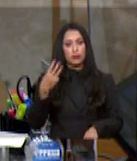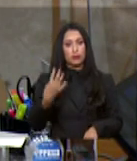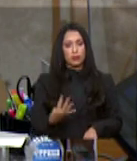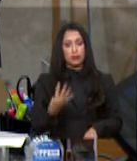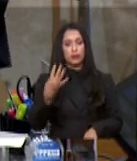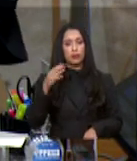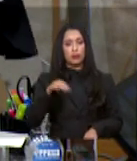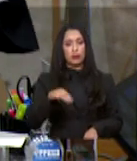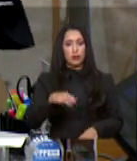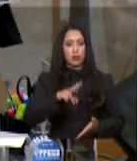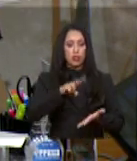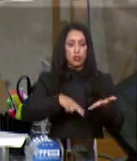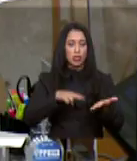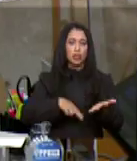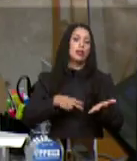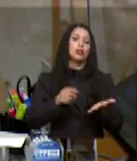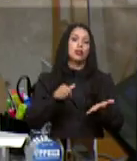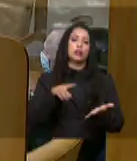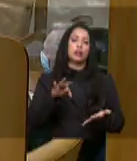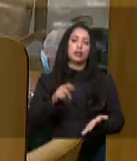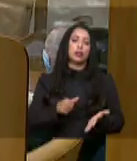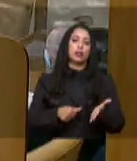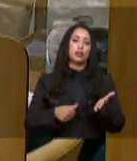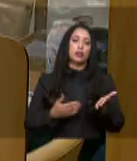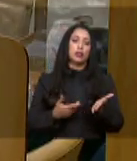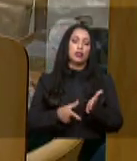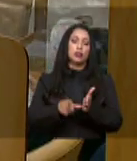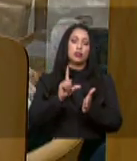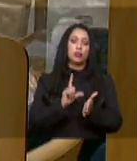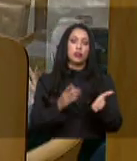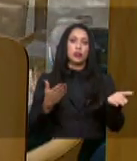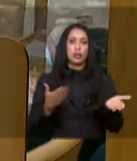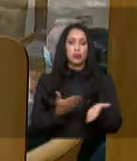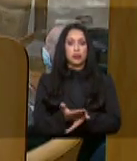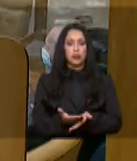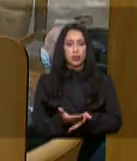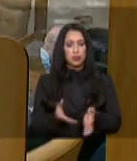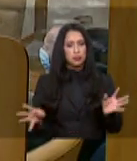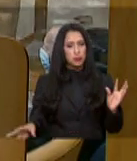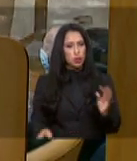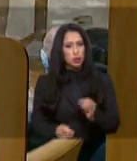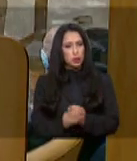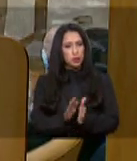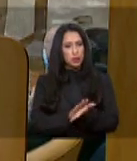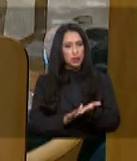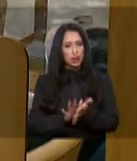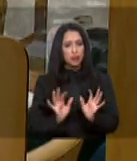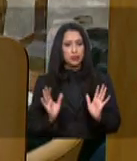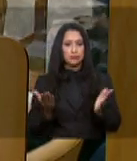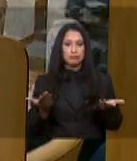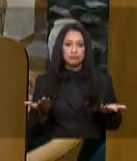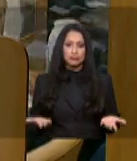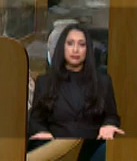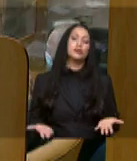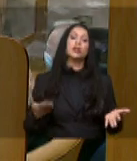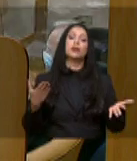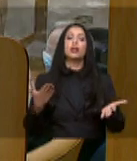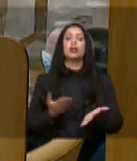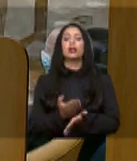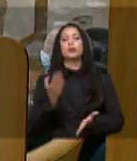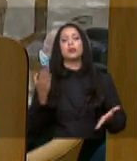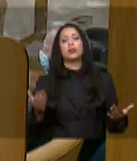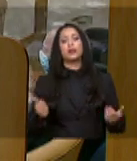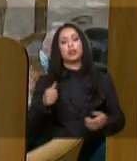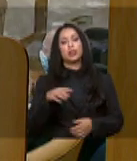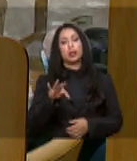Sendo lida e aprovada a ata da sessão anterior. Não havendo nenhuma objeção, eu considero